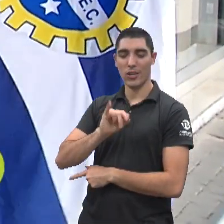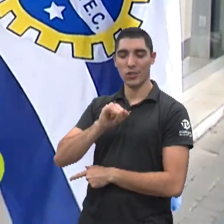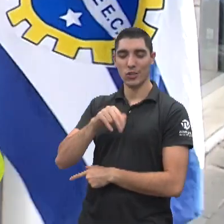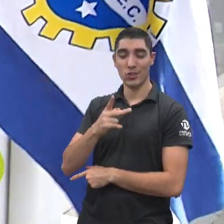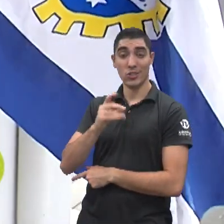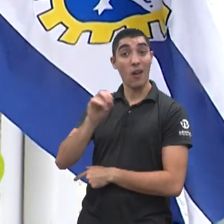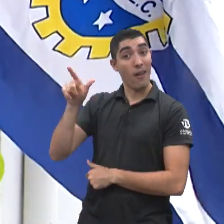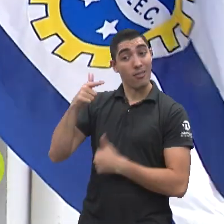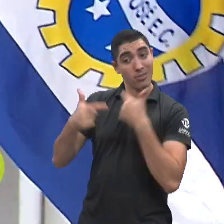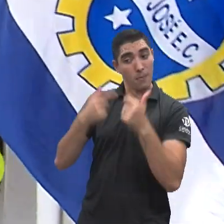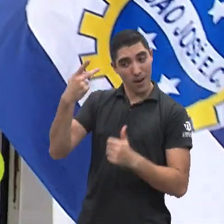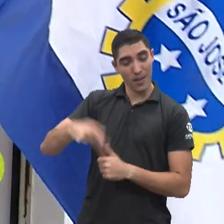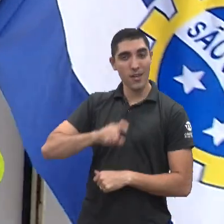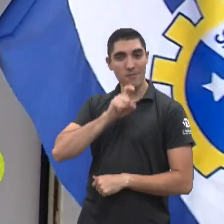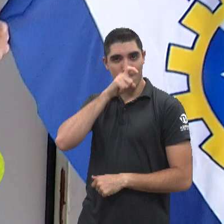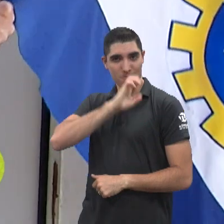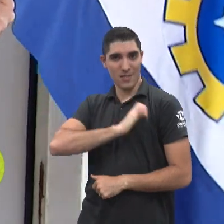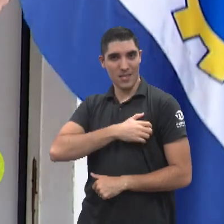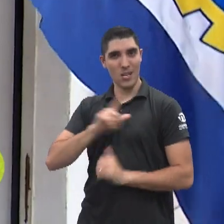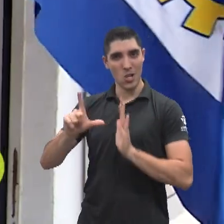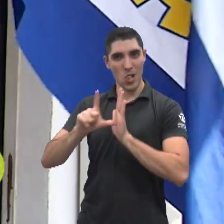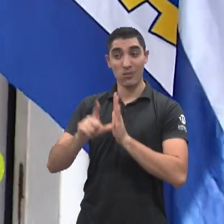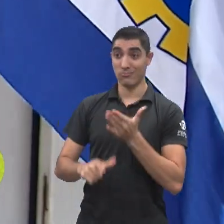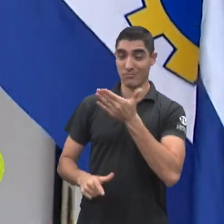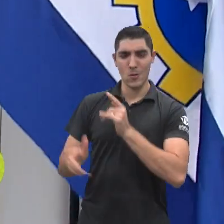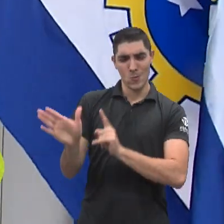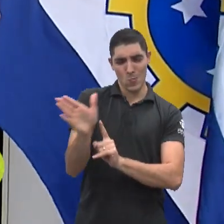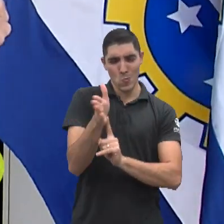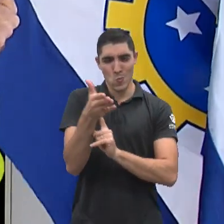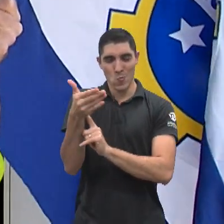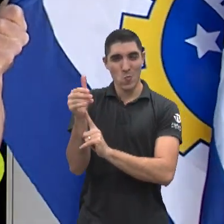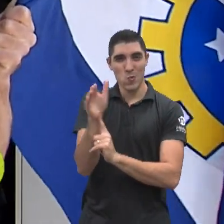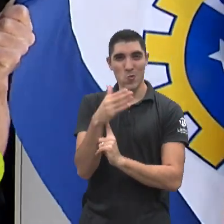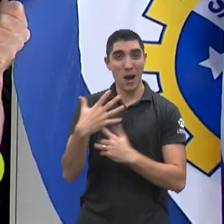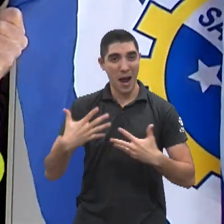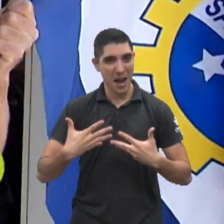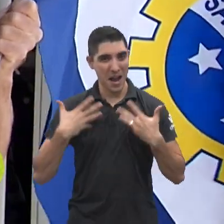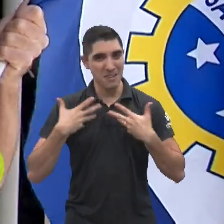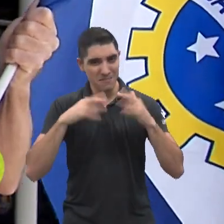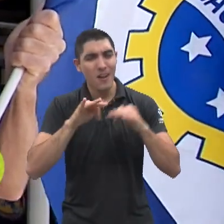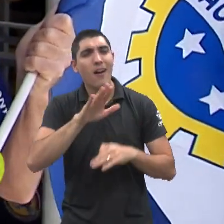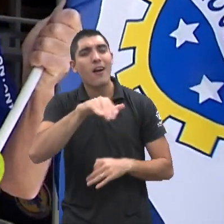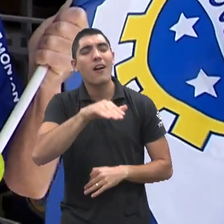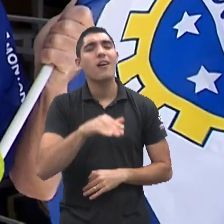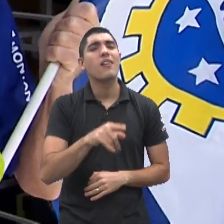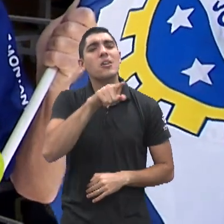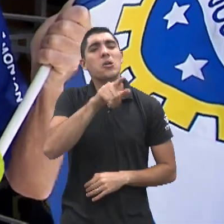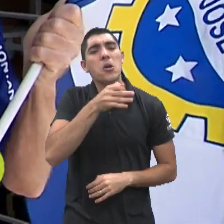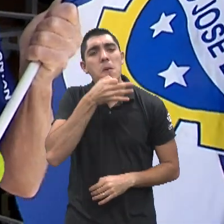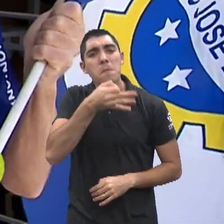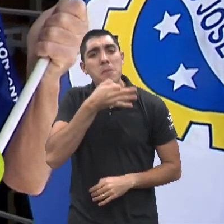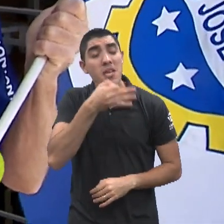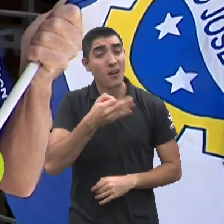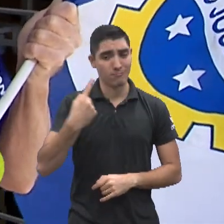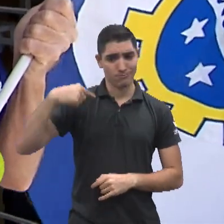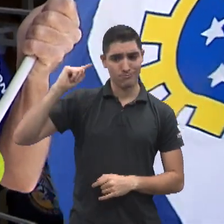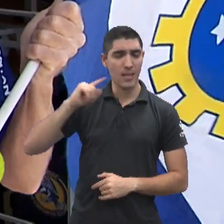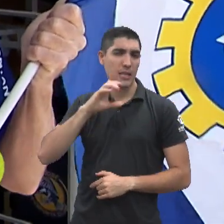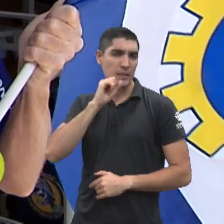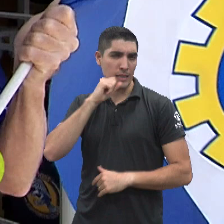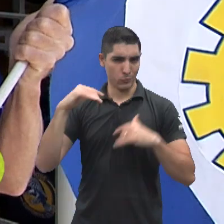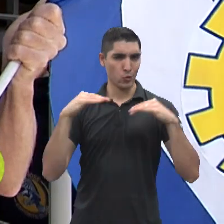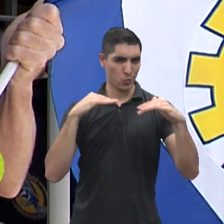e a gente vai conversar com ele. Está aqui com a sua bandeira, está animado, está confiante. Eduardinho, o que o senhor achou do jogo de sábado lá,